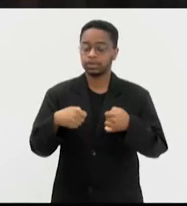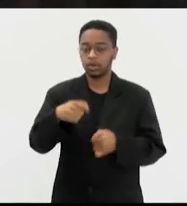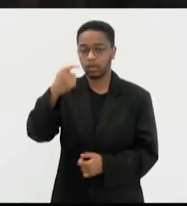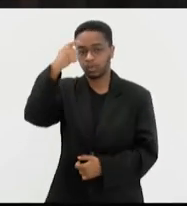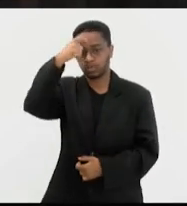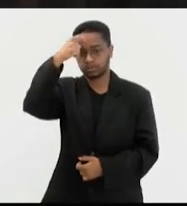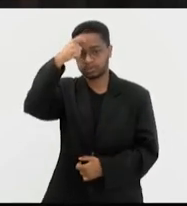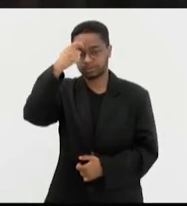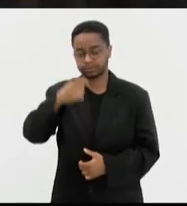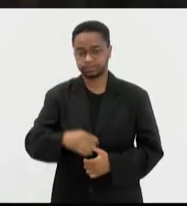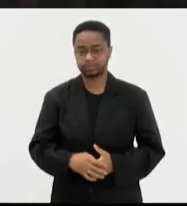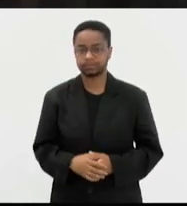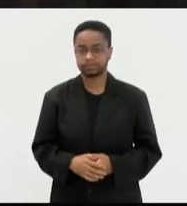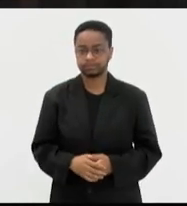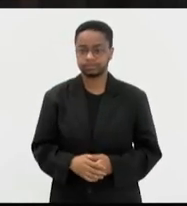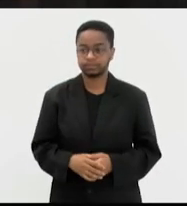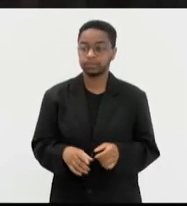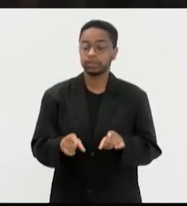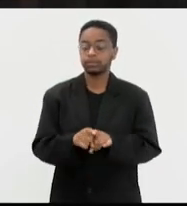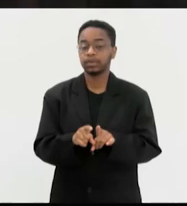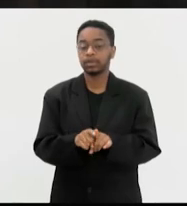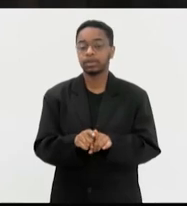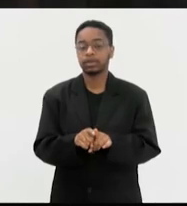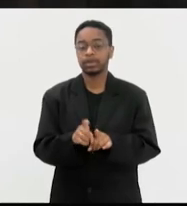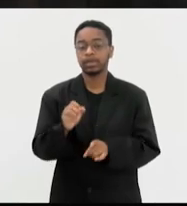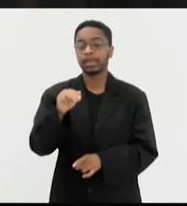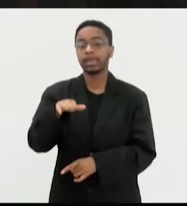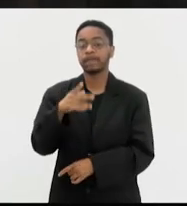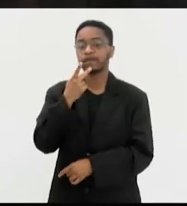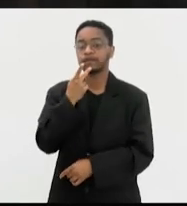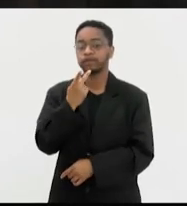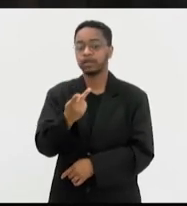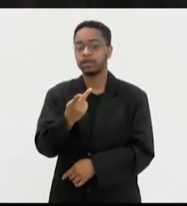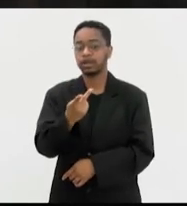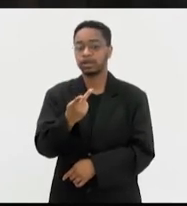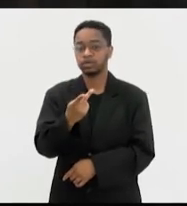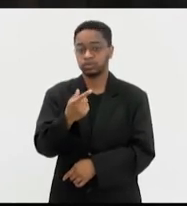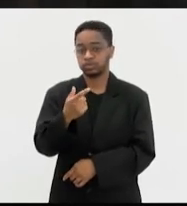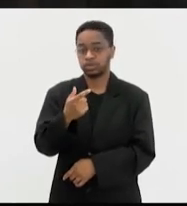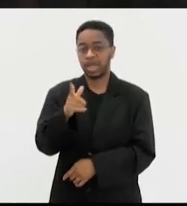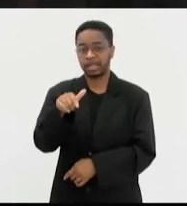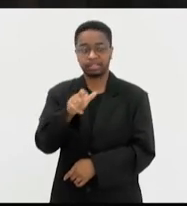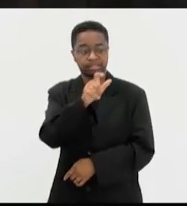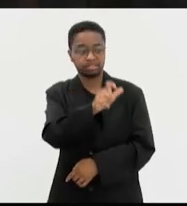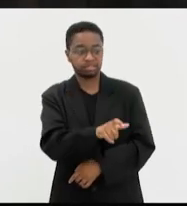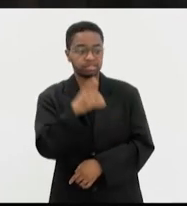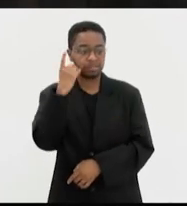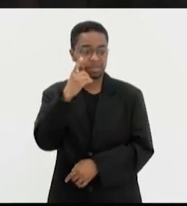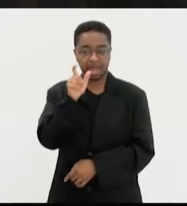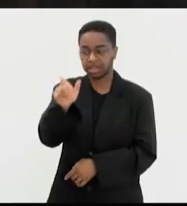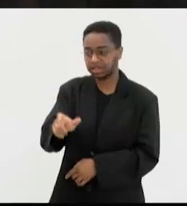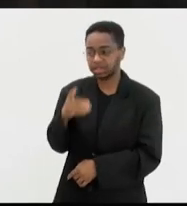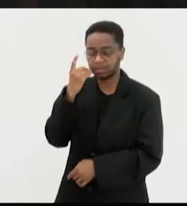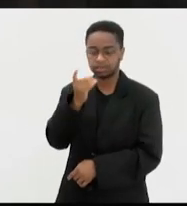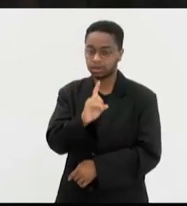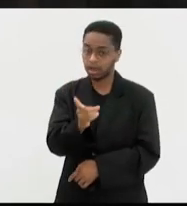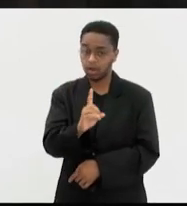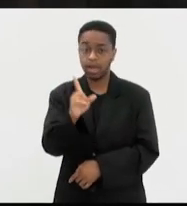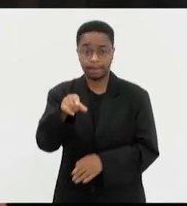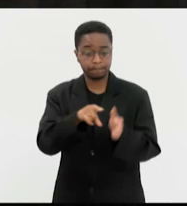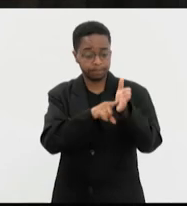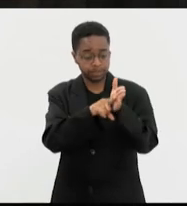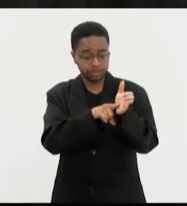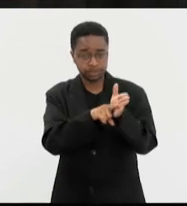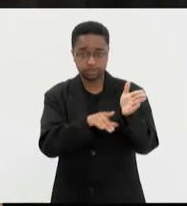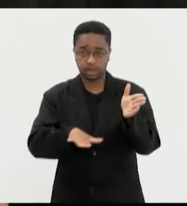consciência e quem tá dizendo isso não é o deputado x y z são pesquisas